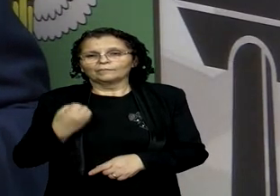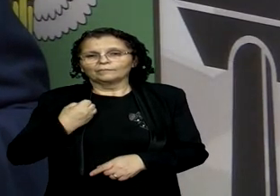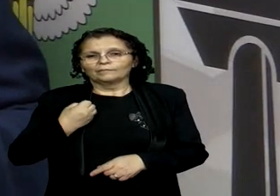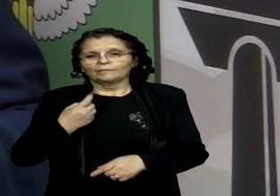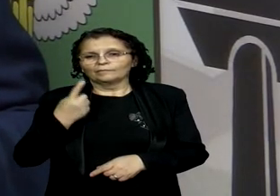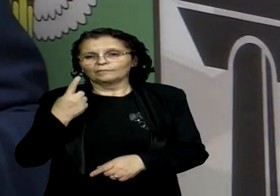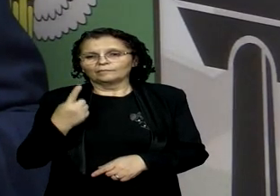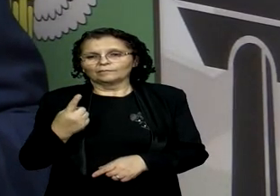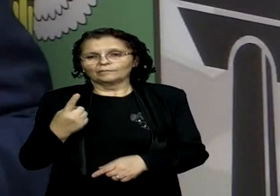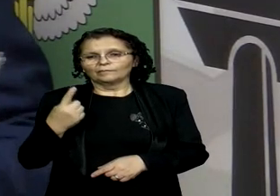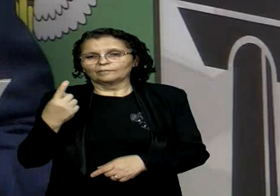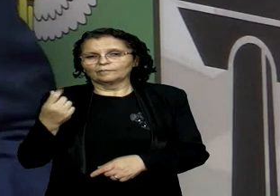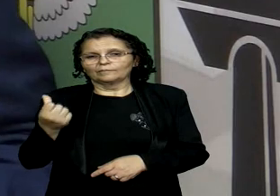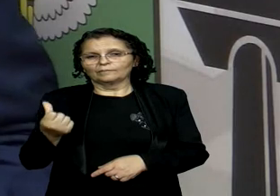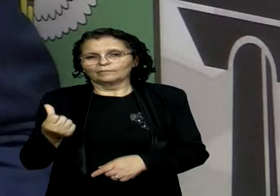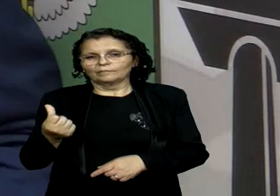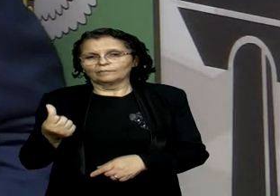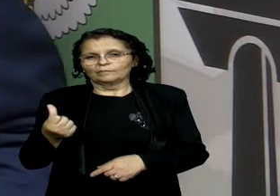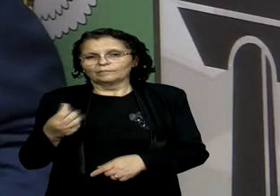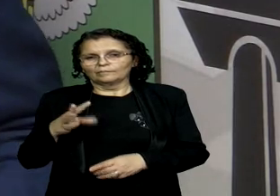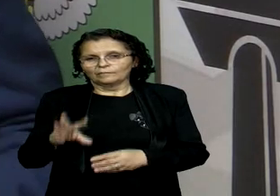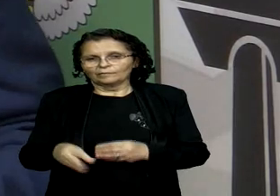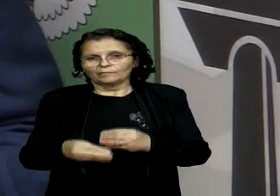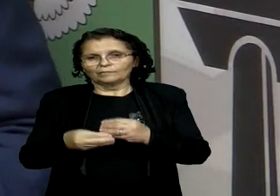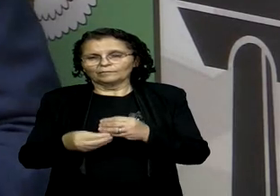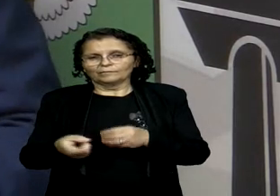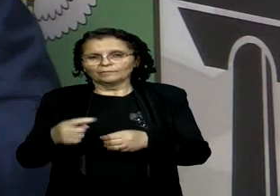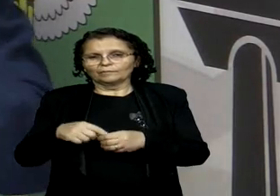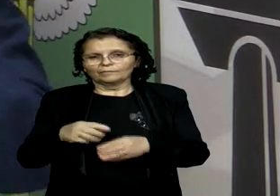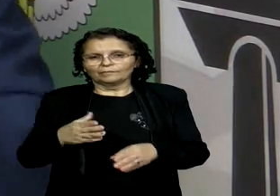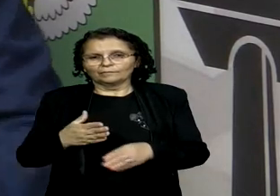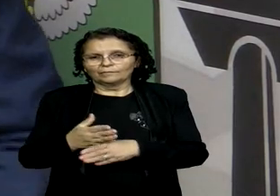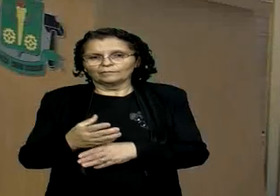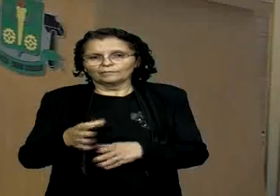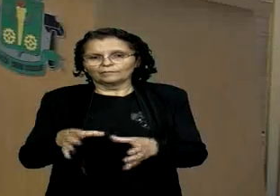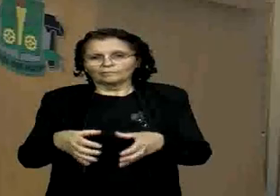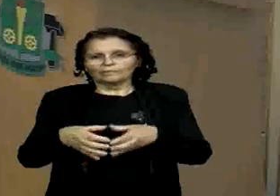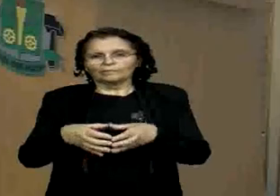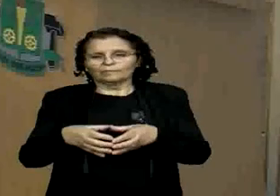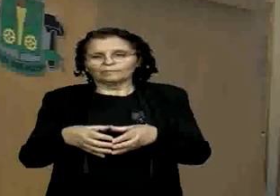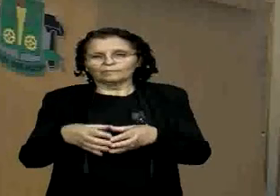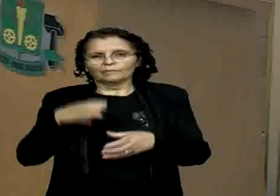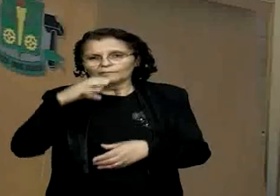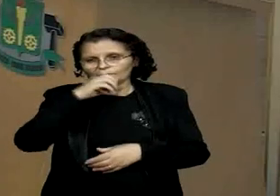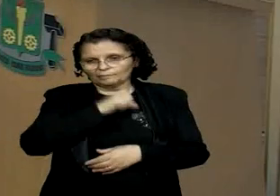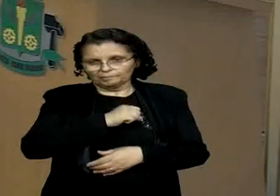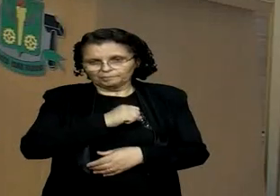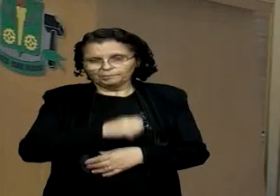número 116. E se for aprovado, pode ser em bloco mesmo, que é...